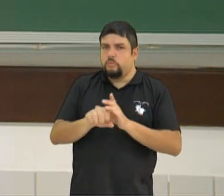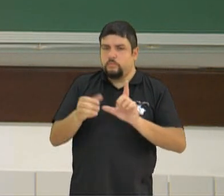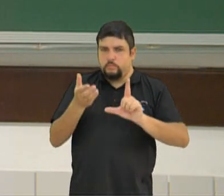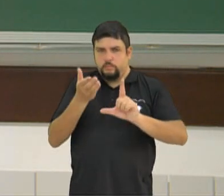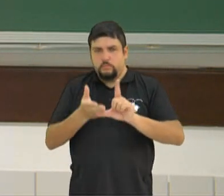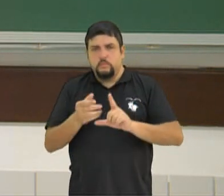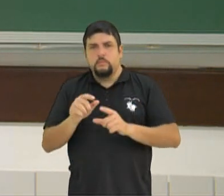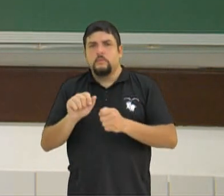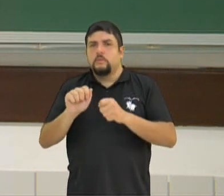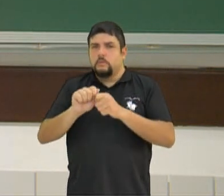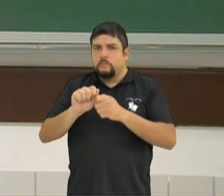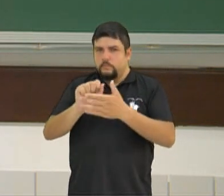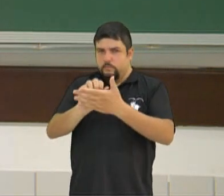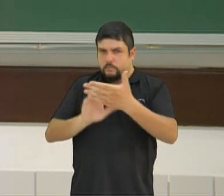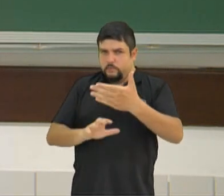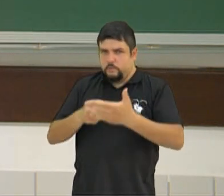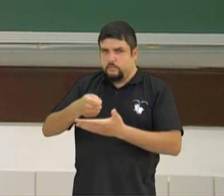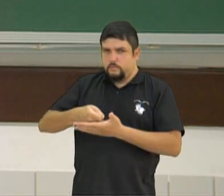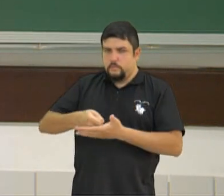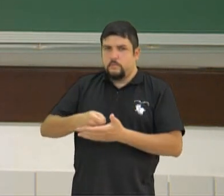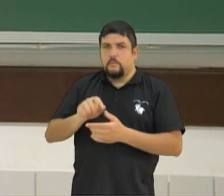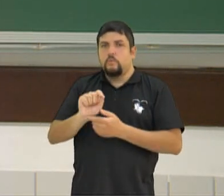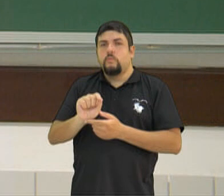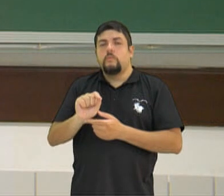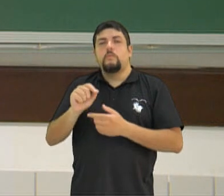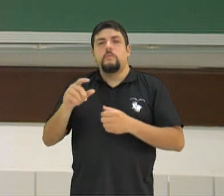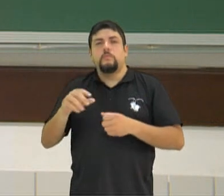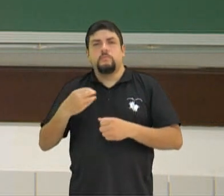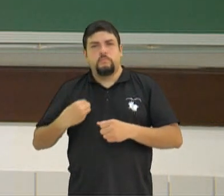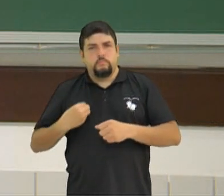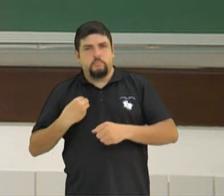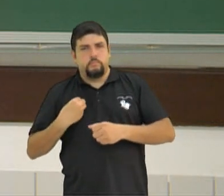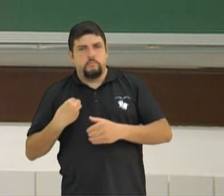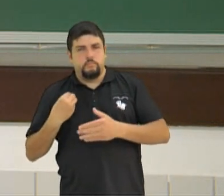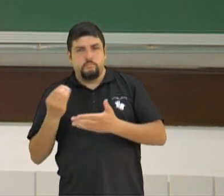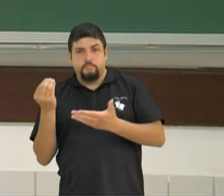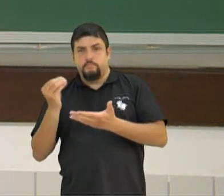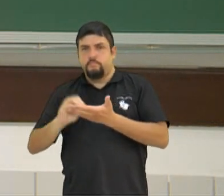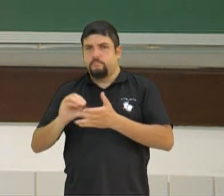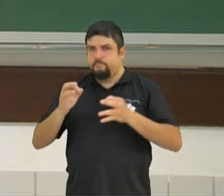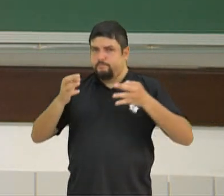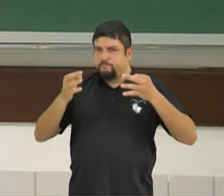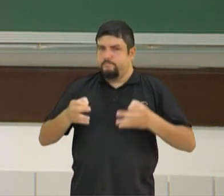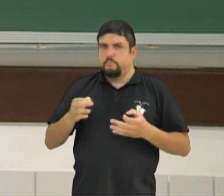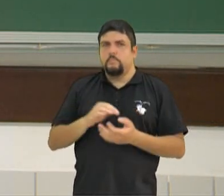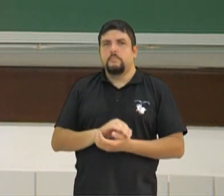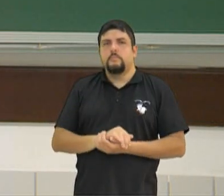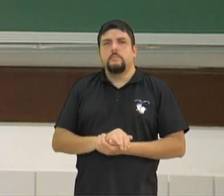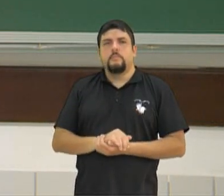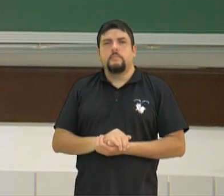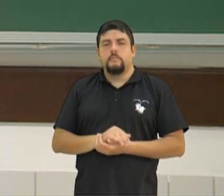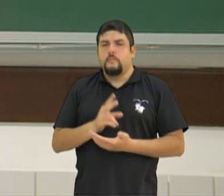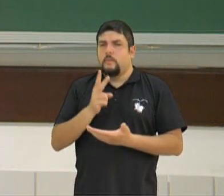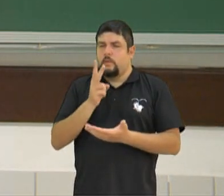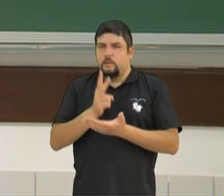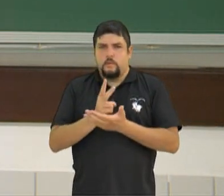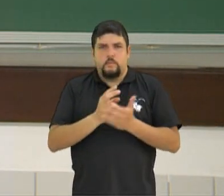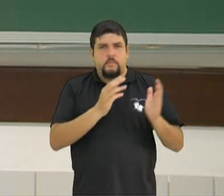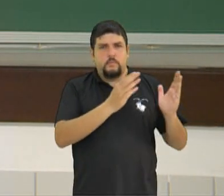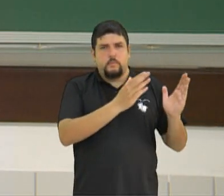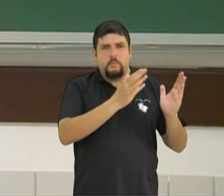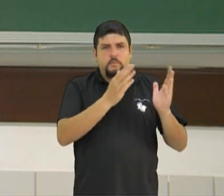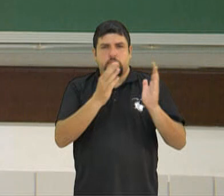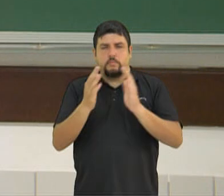de responder aí a atividade obrigatória para garantir a sua frequência, certo? Faça sempre após as aulas para